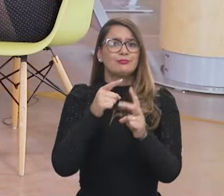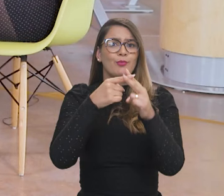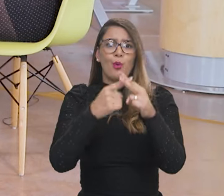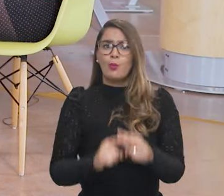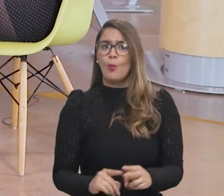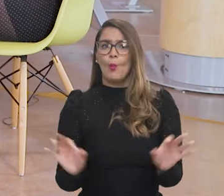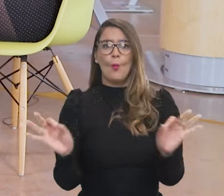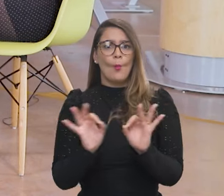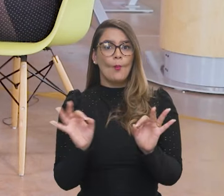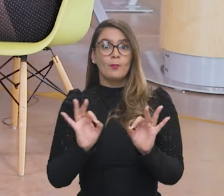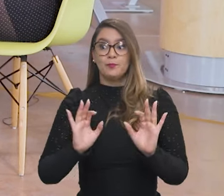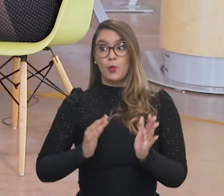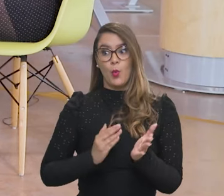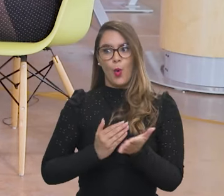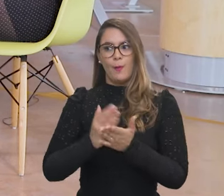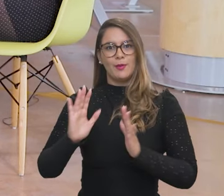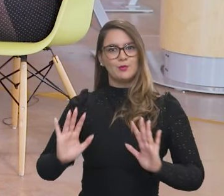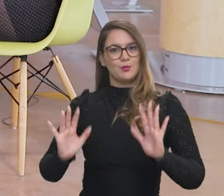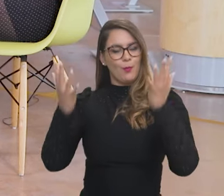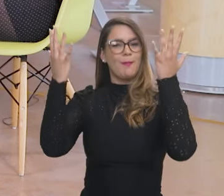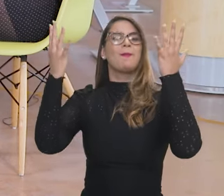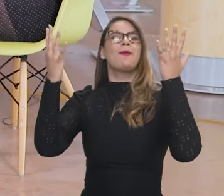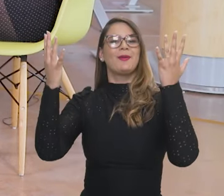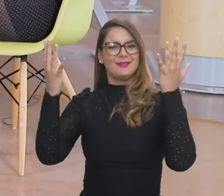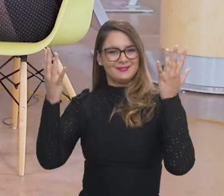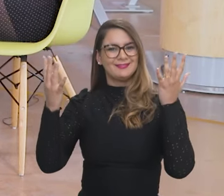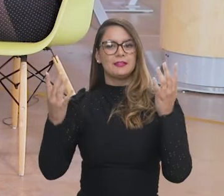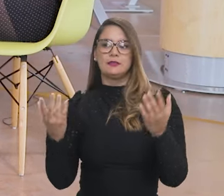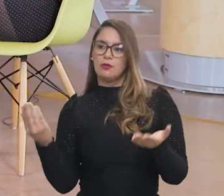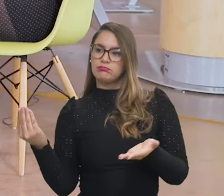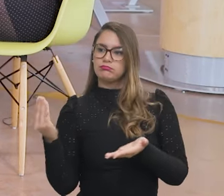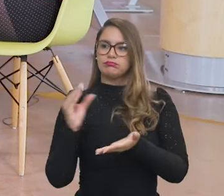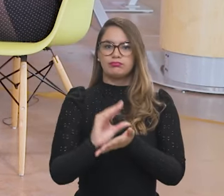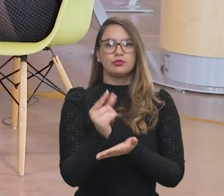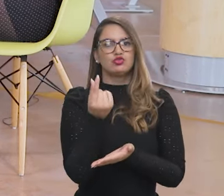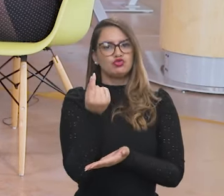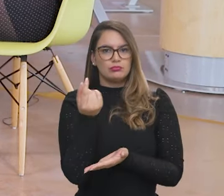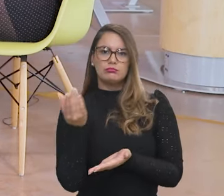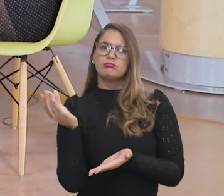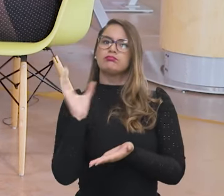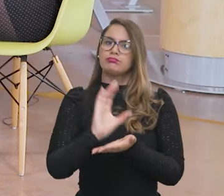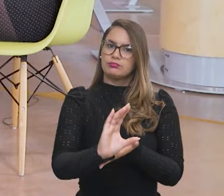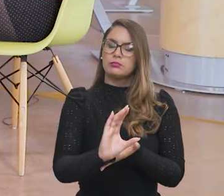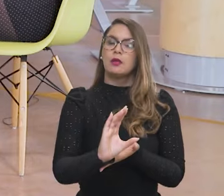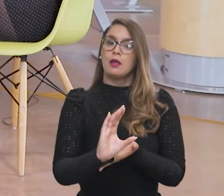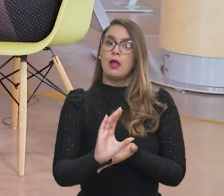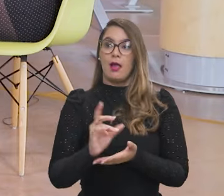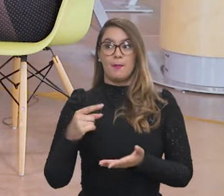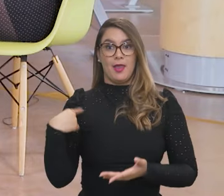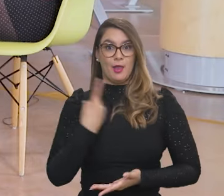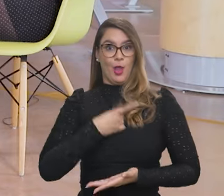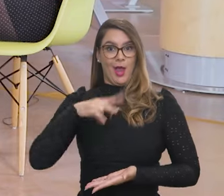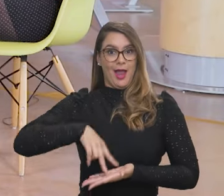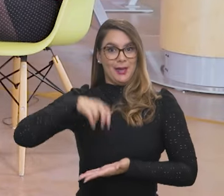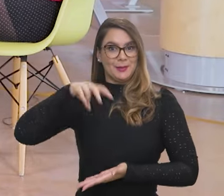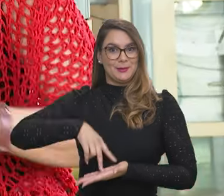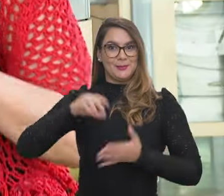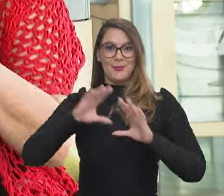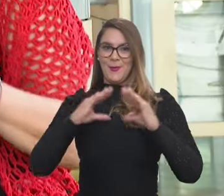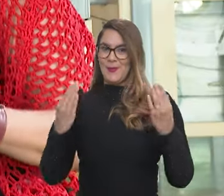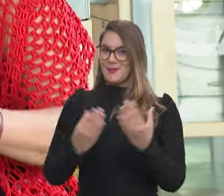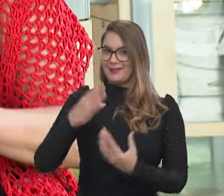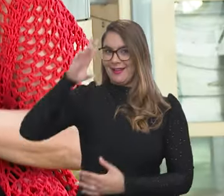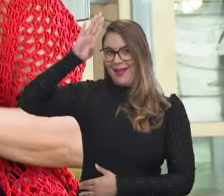Logo no início do ano, né? Muito comemorado. Exatamente. A própria recomposição do fundo, né? Que também foi algo que animou